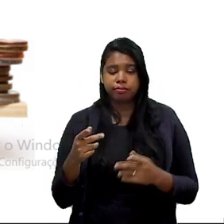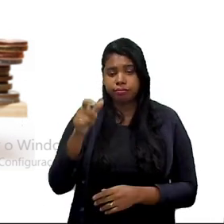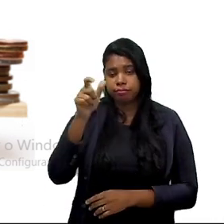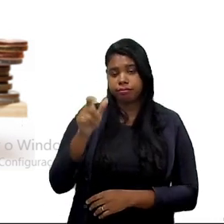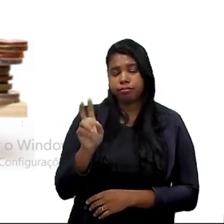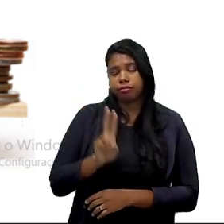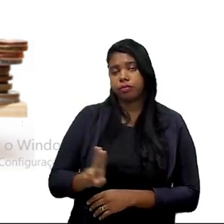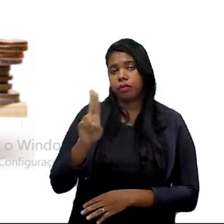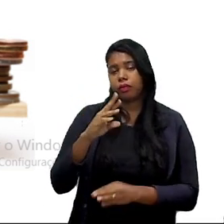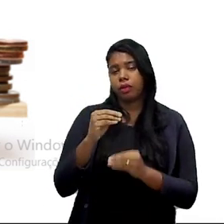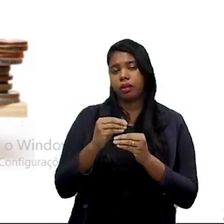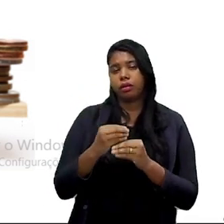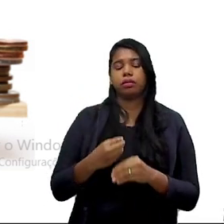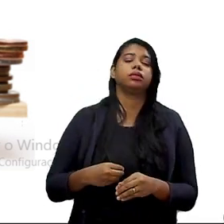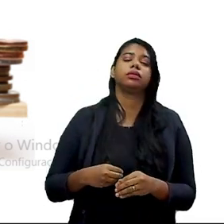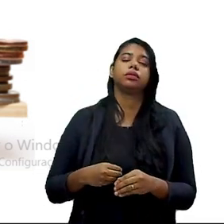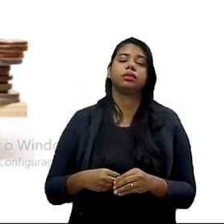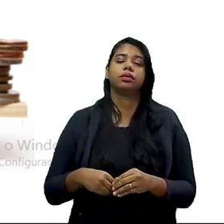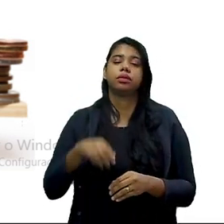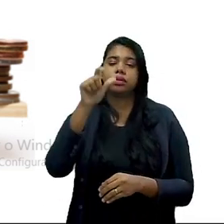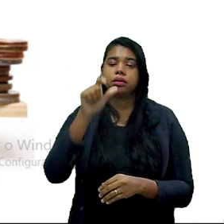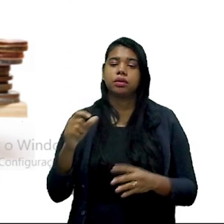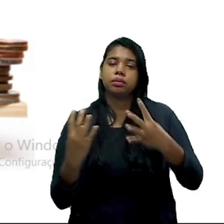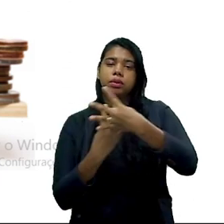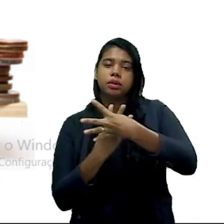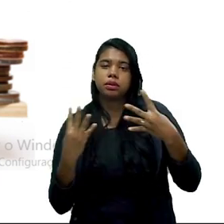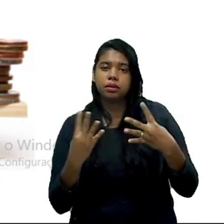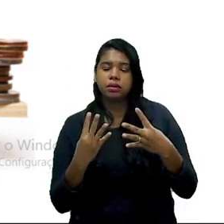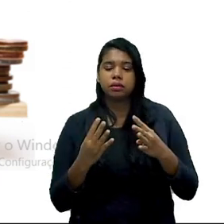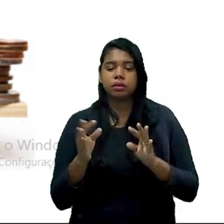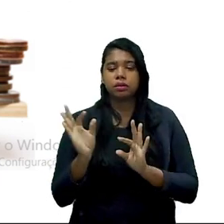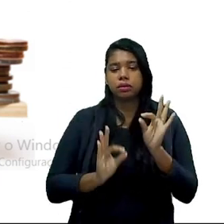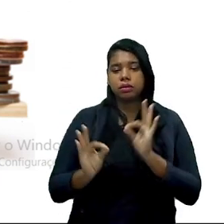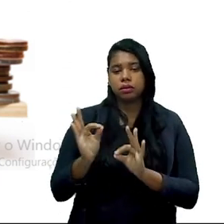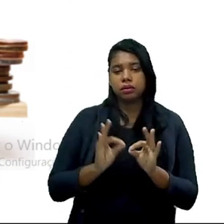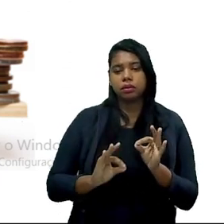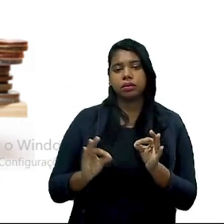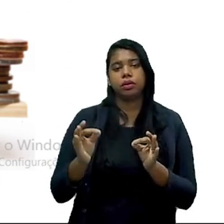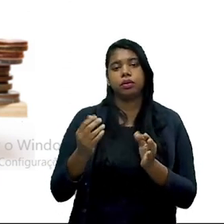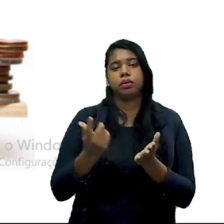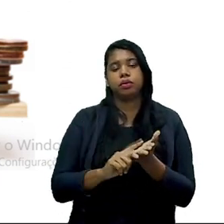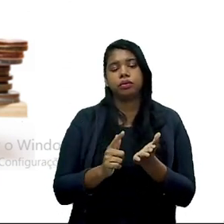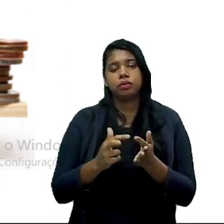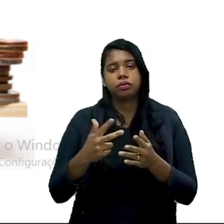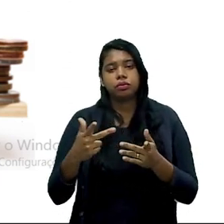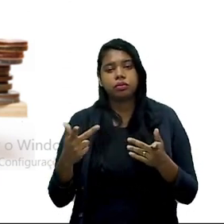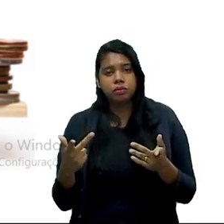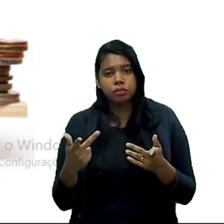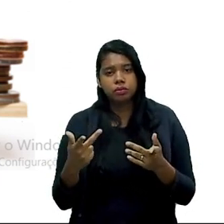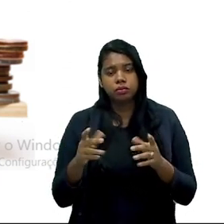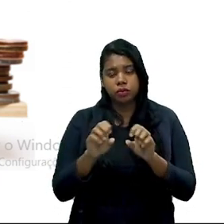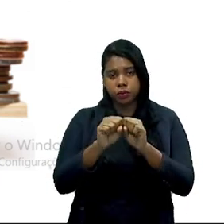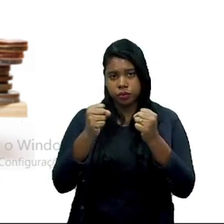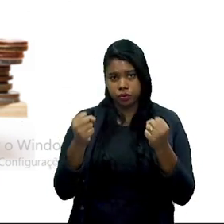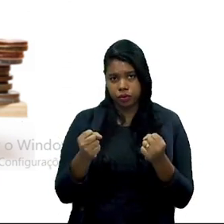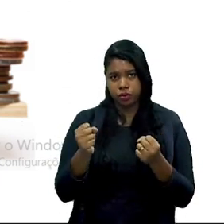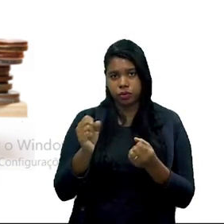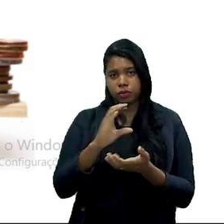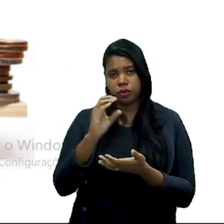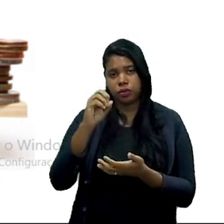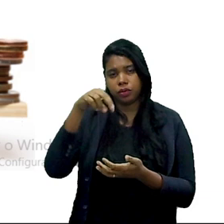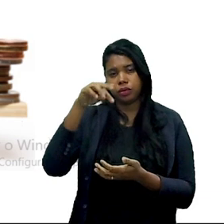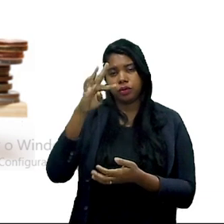usar determinadas planilhas, controles manuais, controles técnicos e usar alguns sistemas de controle.